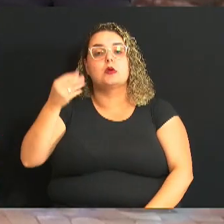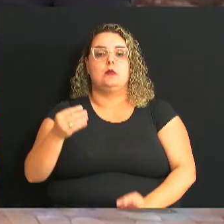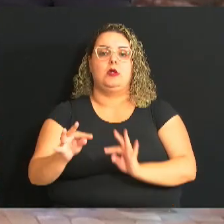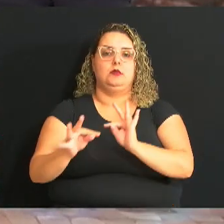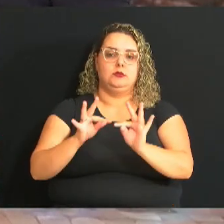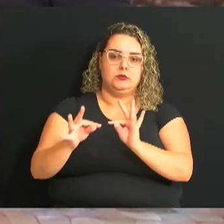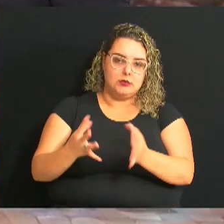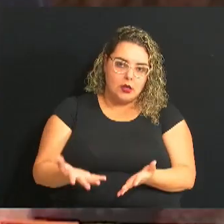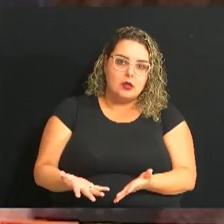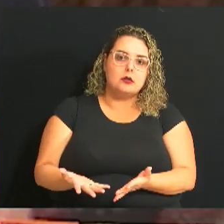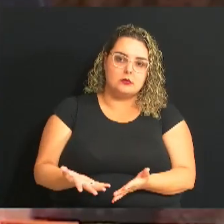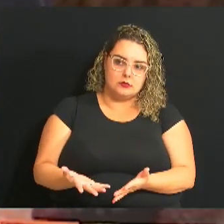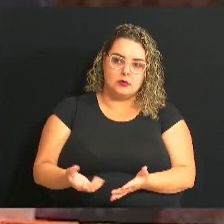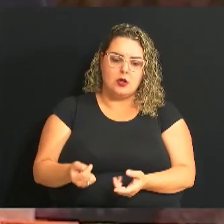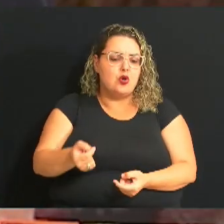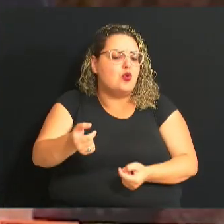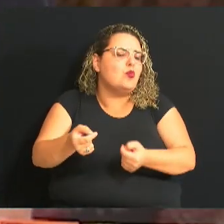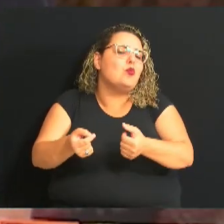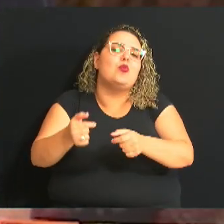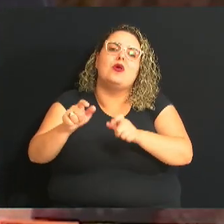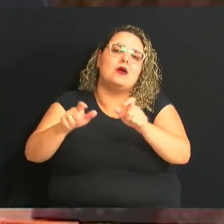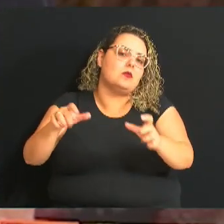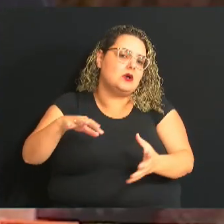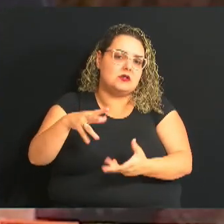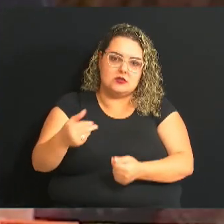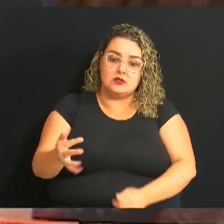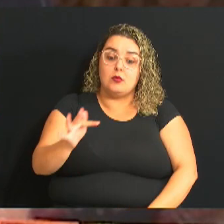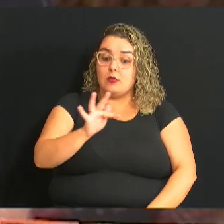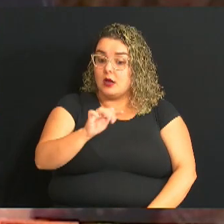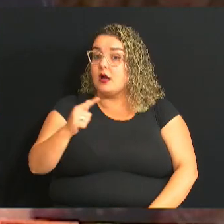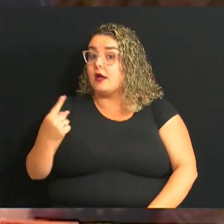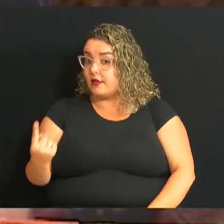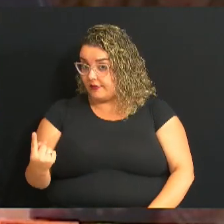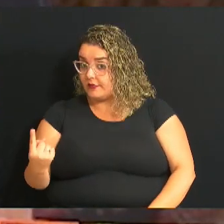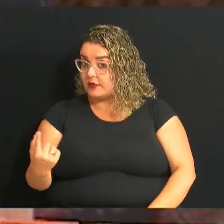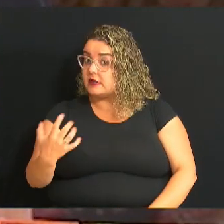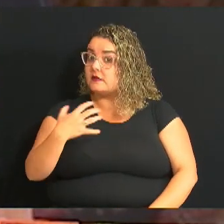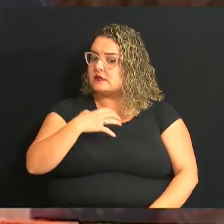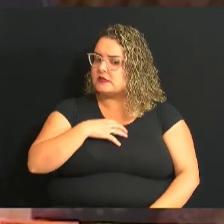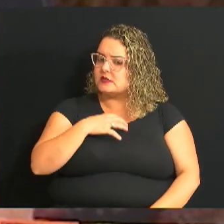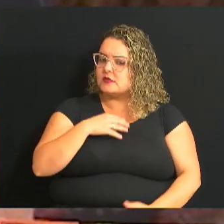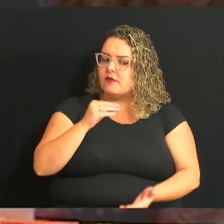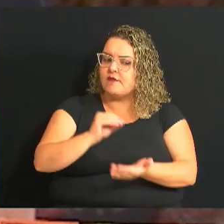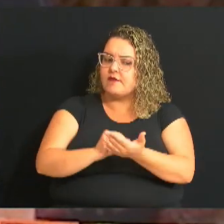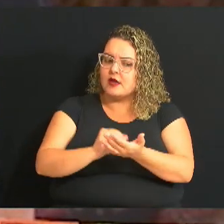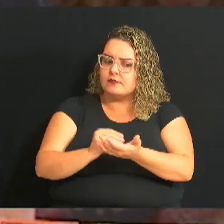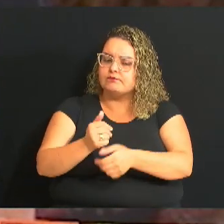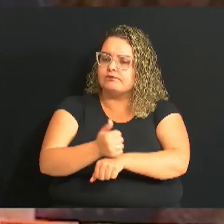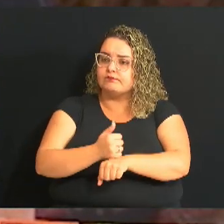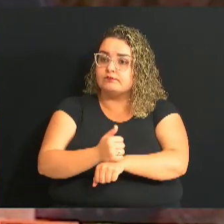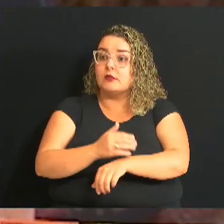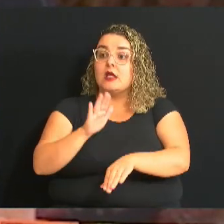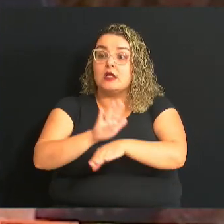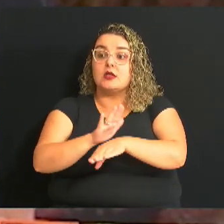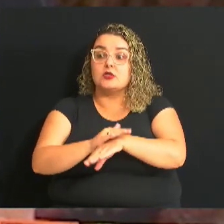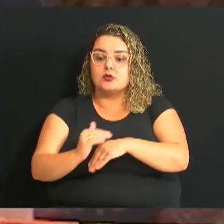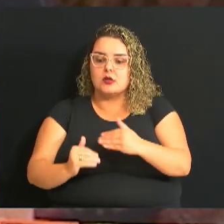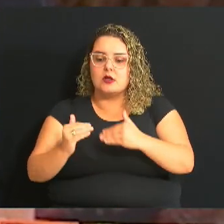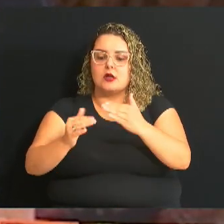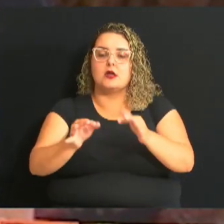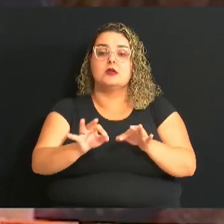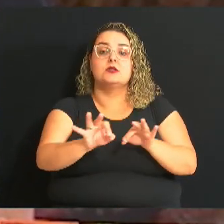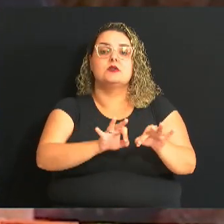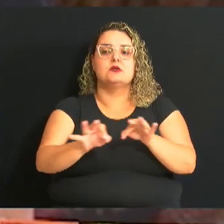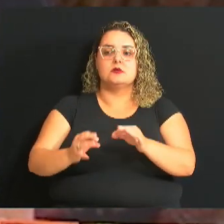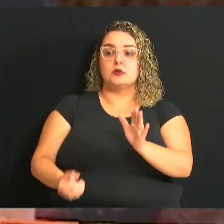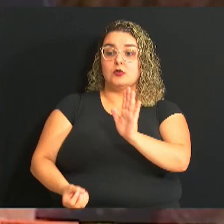e isso são poucas pessoas no mundo. Então a Fórmula 1 estava se ressentindo da falta de profissionais e ajudou a criar esse programa. Então esse programa